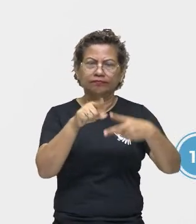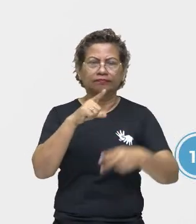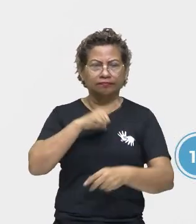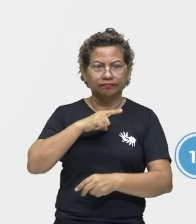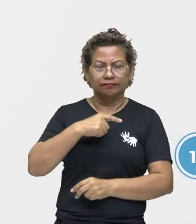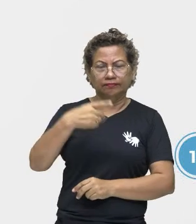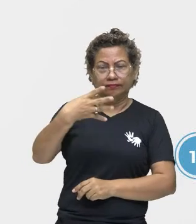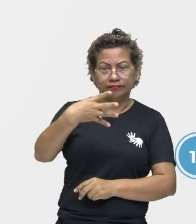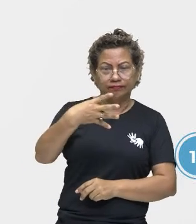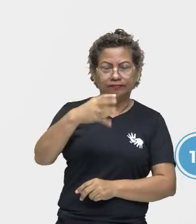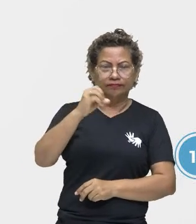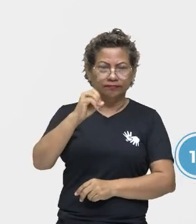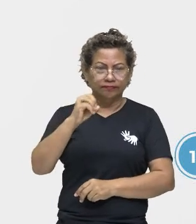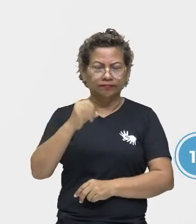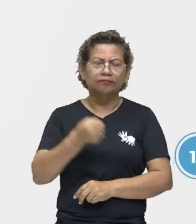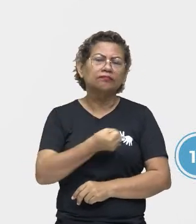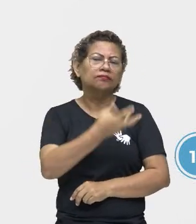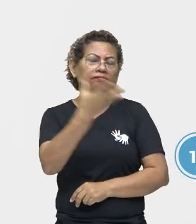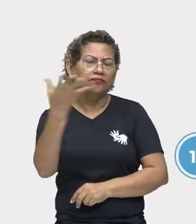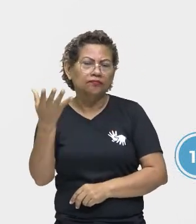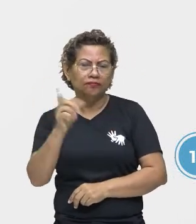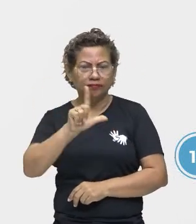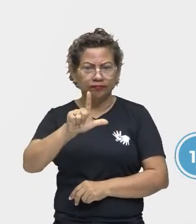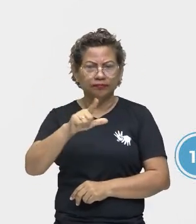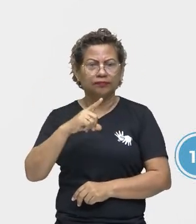graus. Quantos lados ele possui?